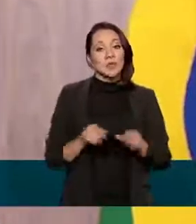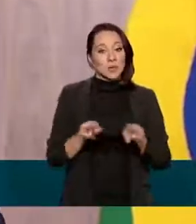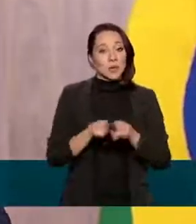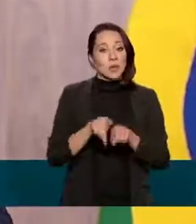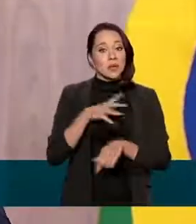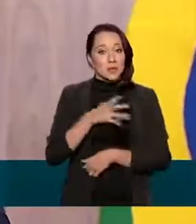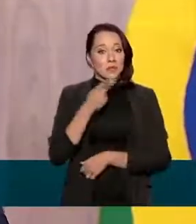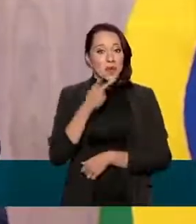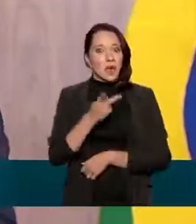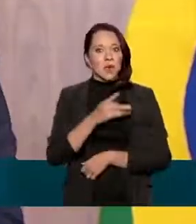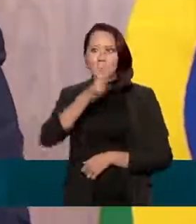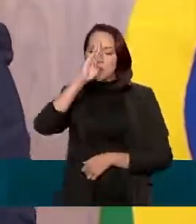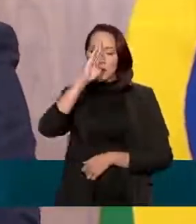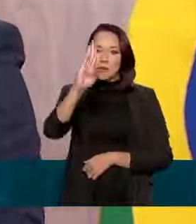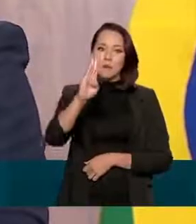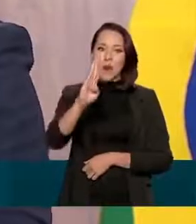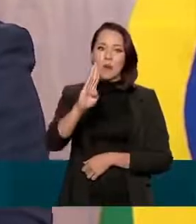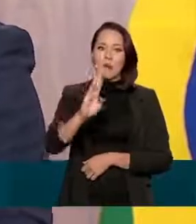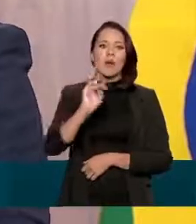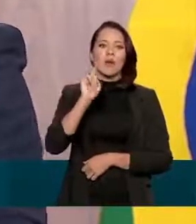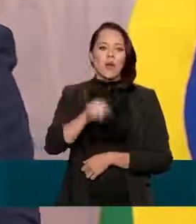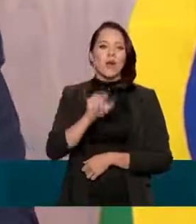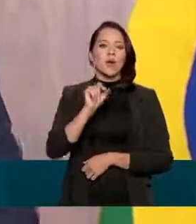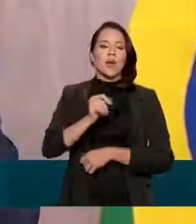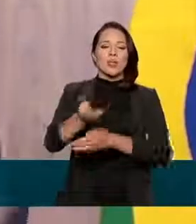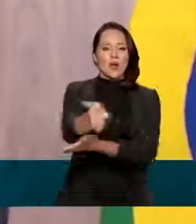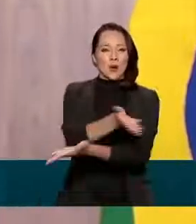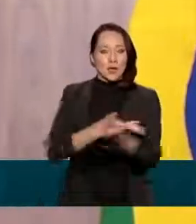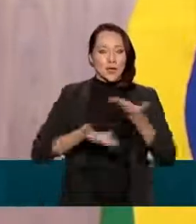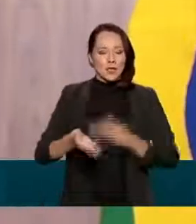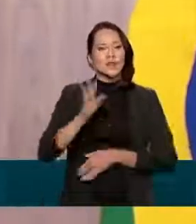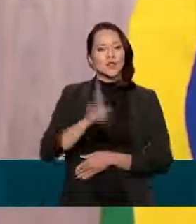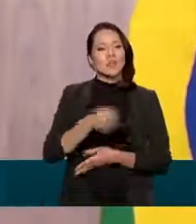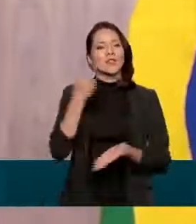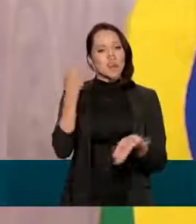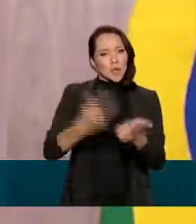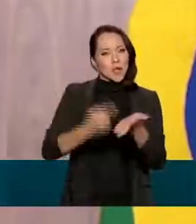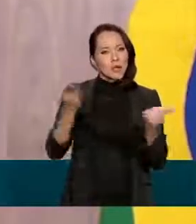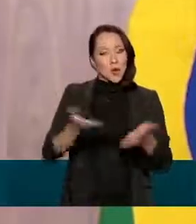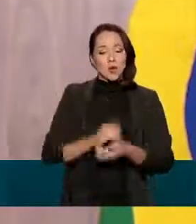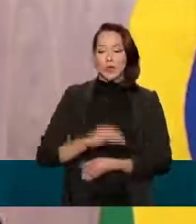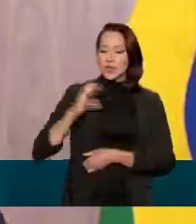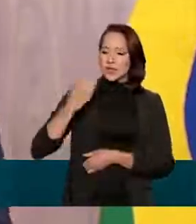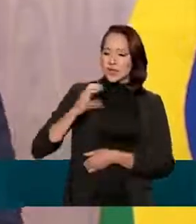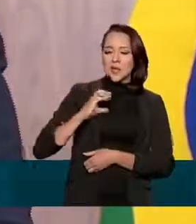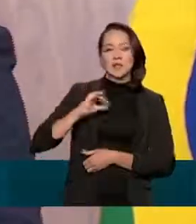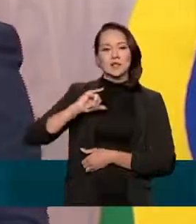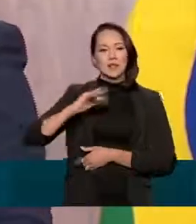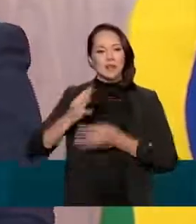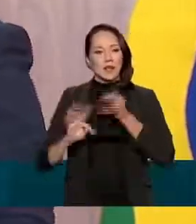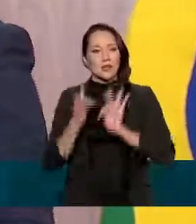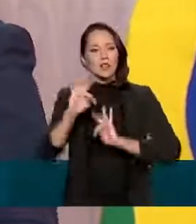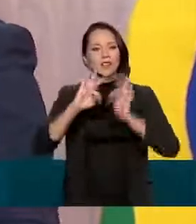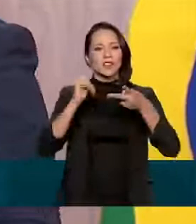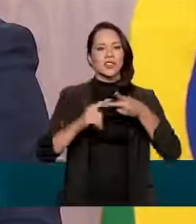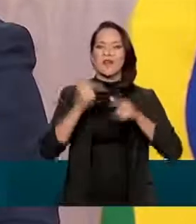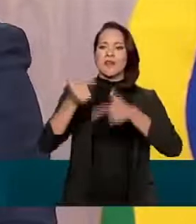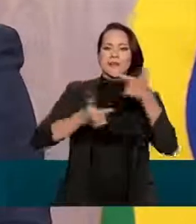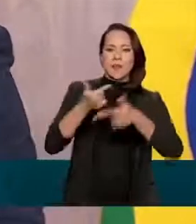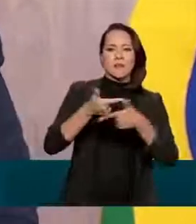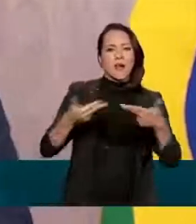destacar que ele perguntou alto também está na cooperação que me afirmaram Oi Ciência e Tecnologia